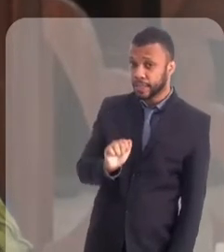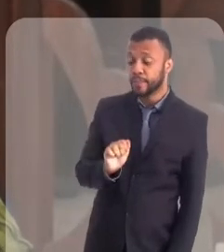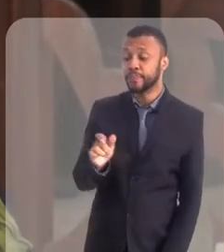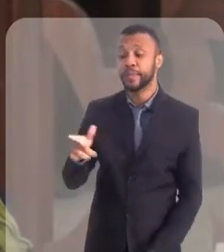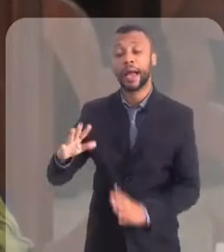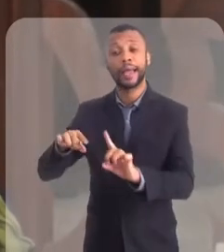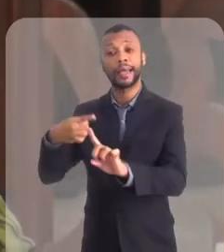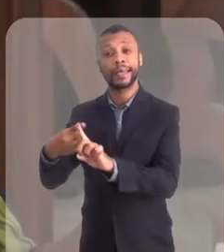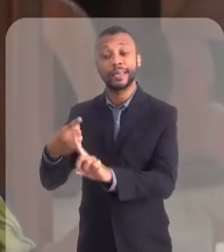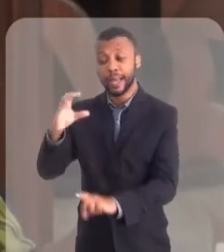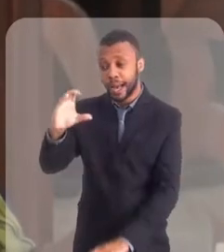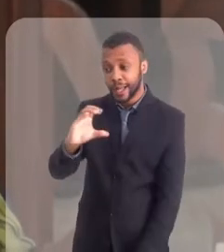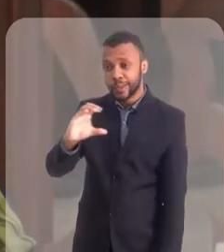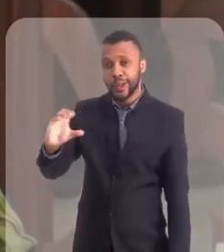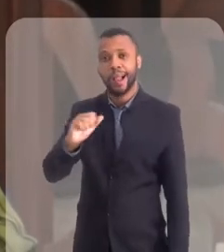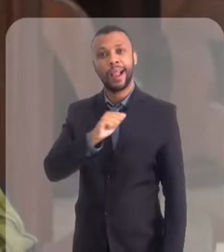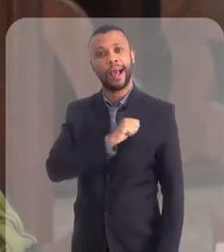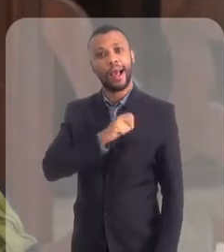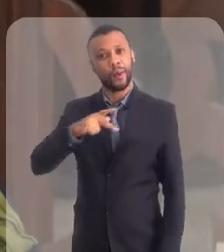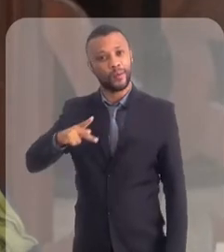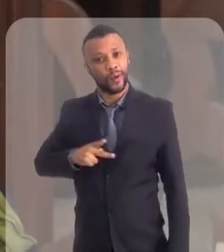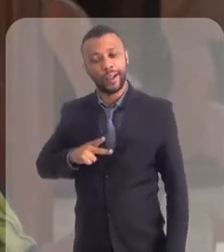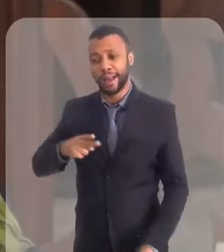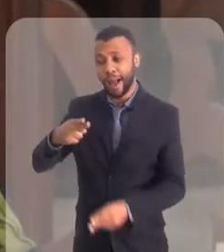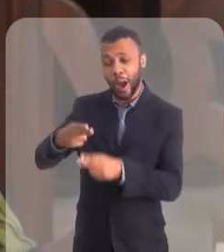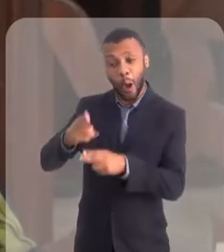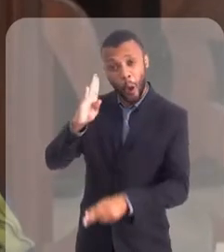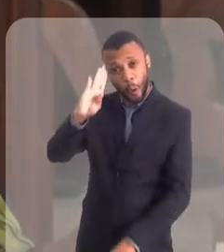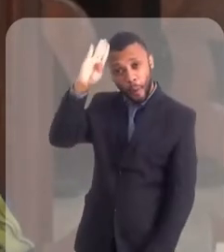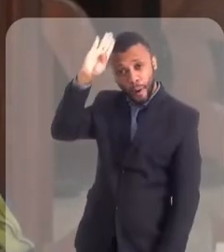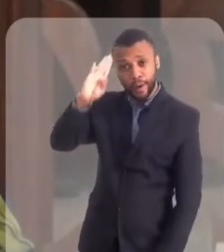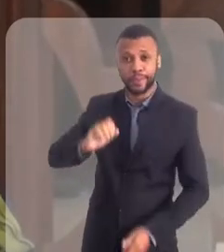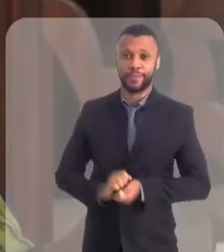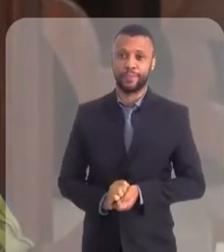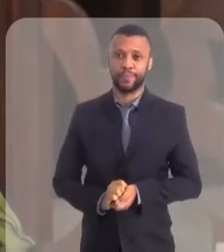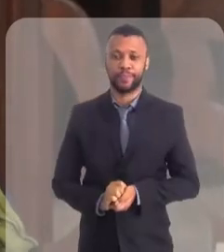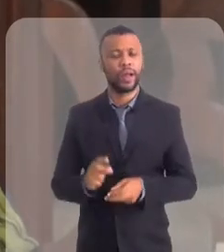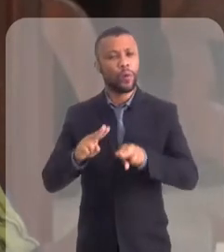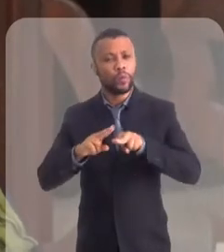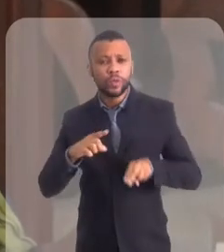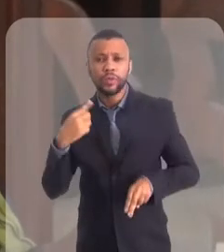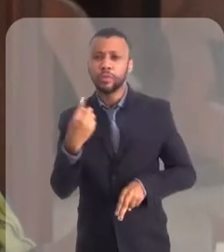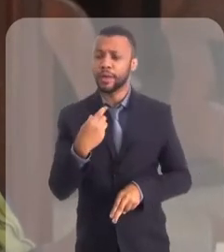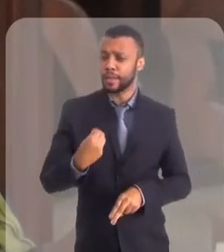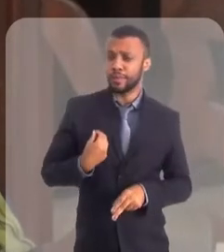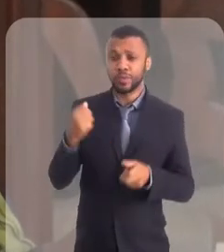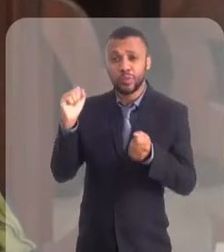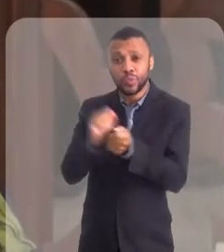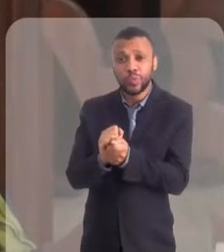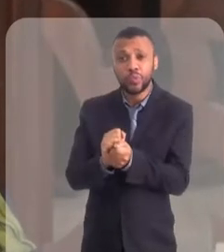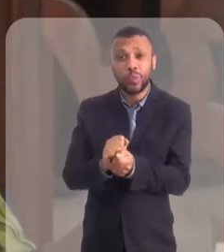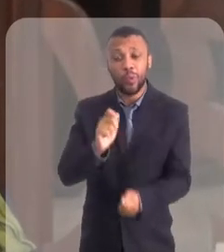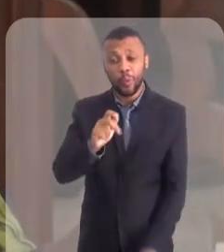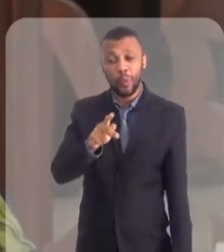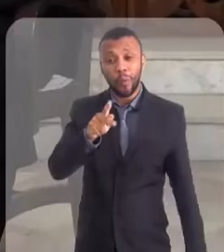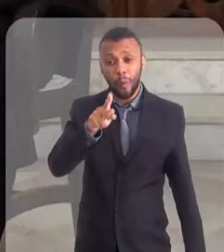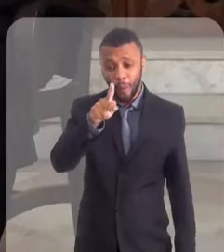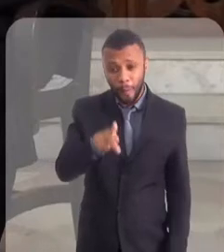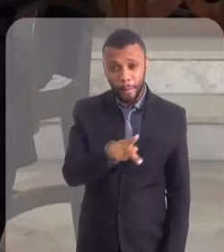Católica Apostólica Romana. Para isso, nós estamos aqui com o Padre Vitor